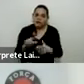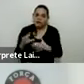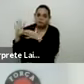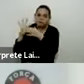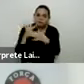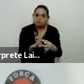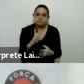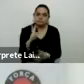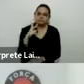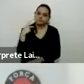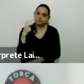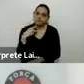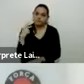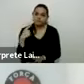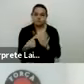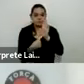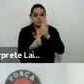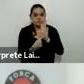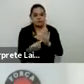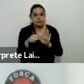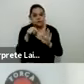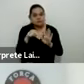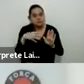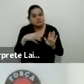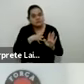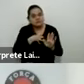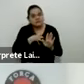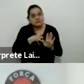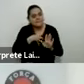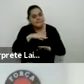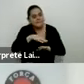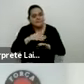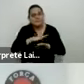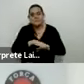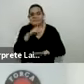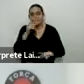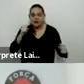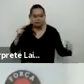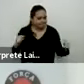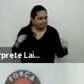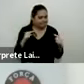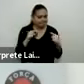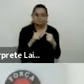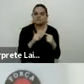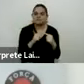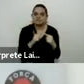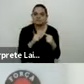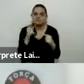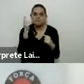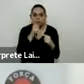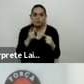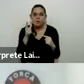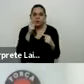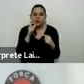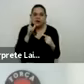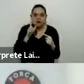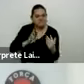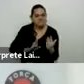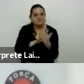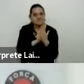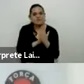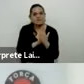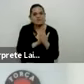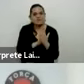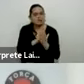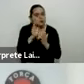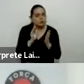que esta é a forma mais eficiente de se enfrentar todas essas questões